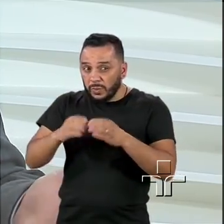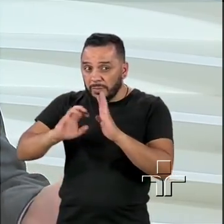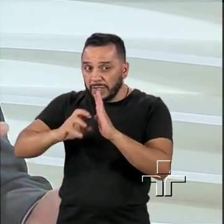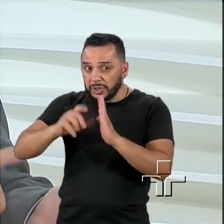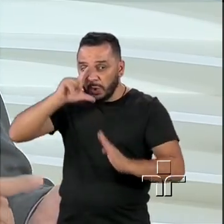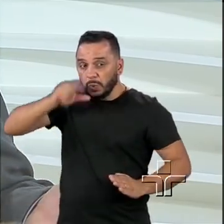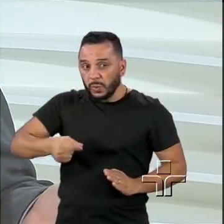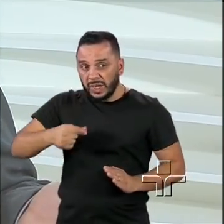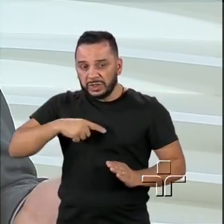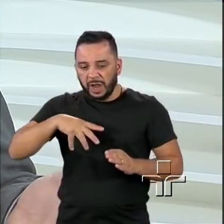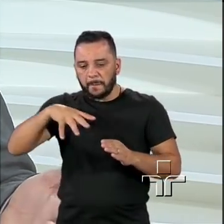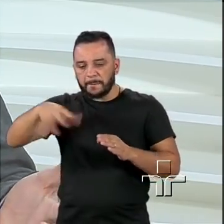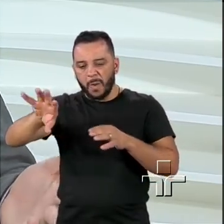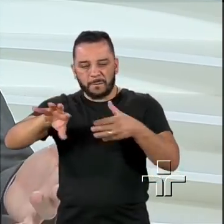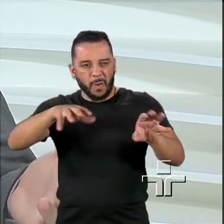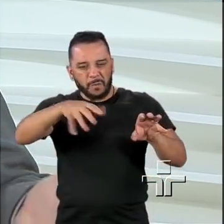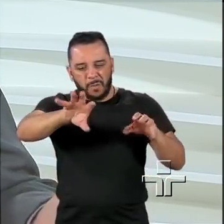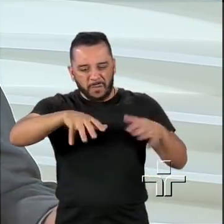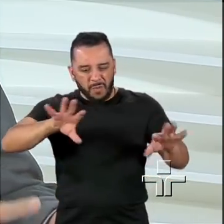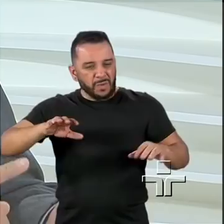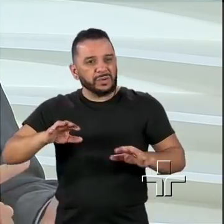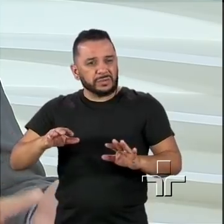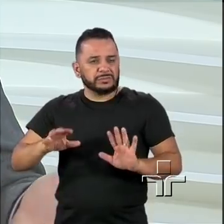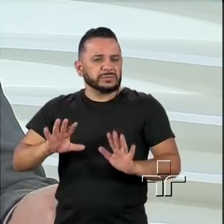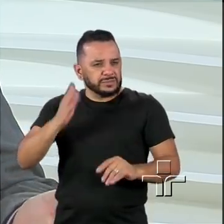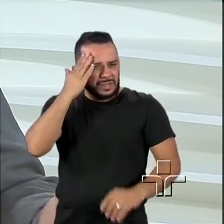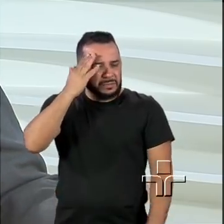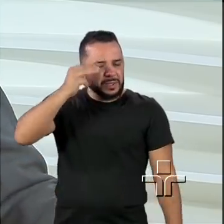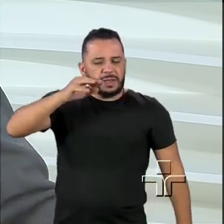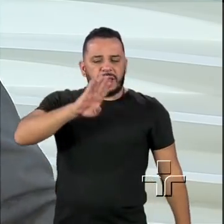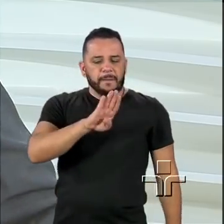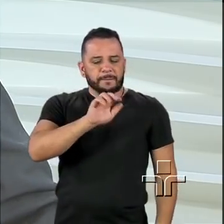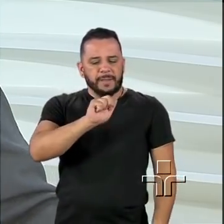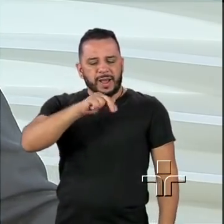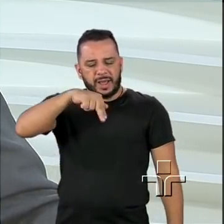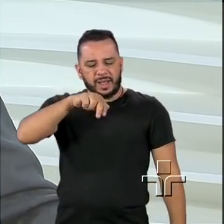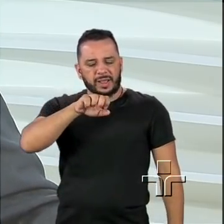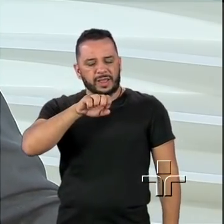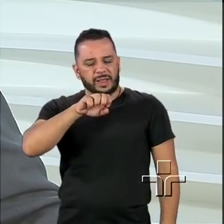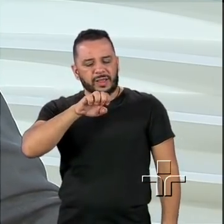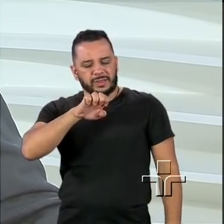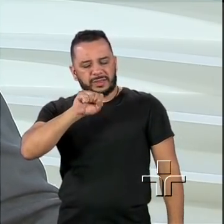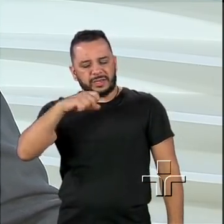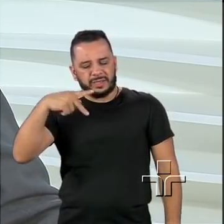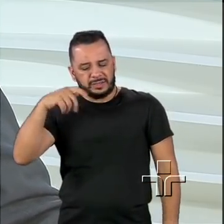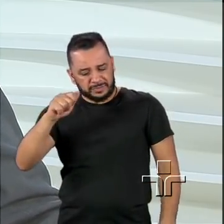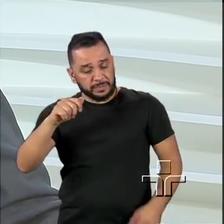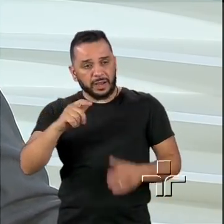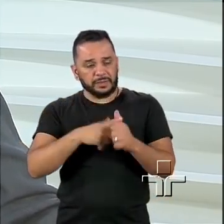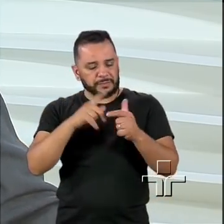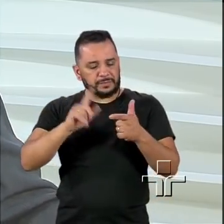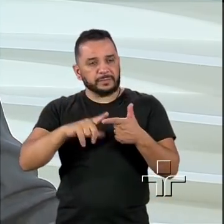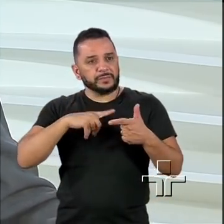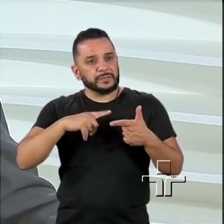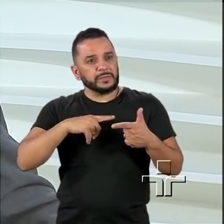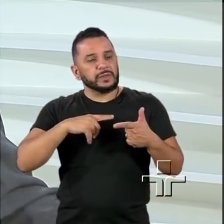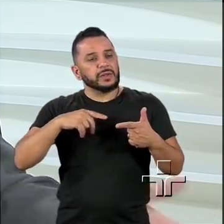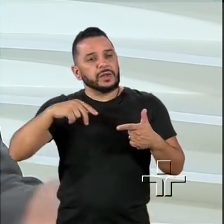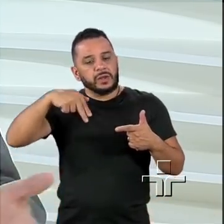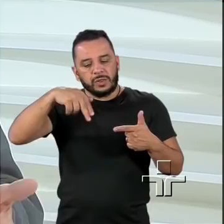Ou seja, o Banespa, o banco, Nossa Caixa, Nosso Banco,